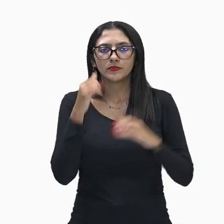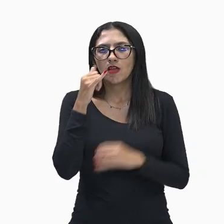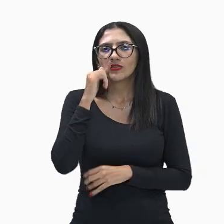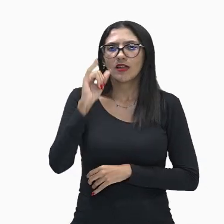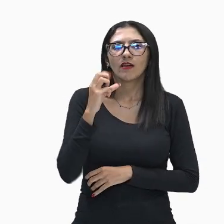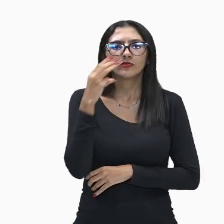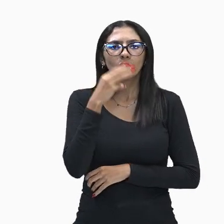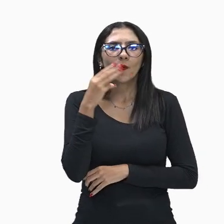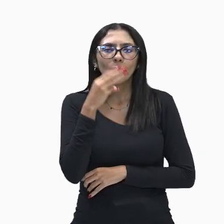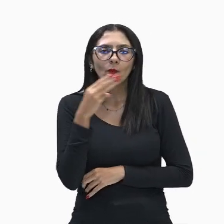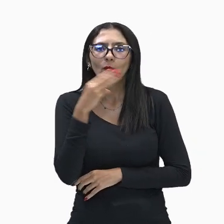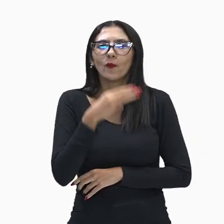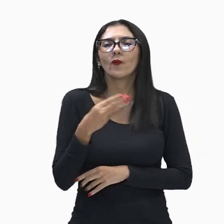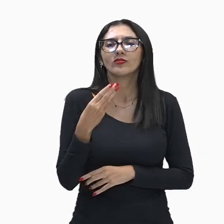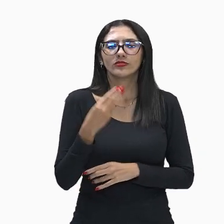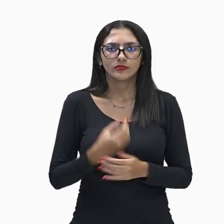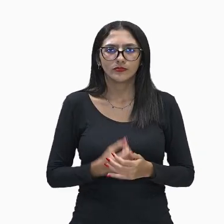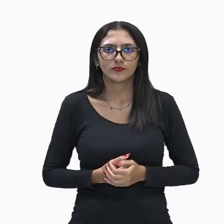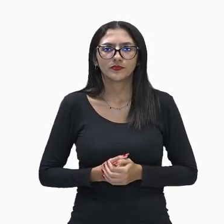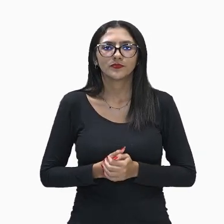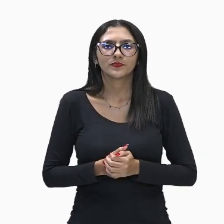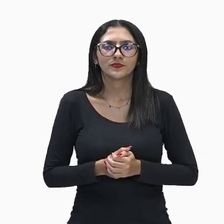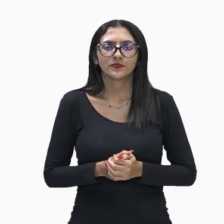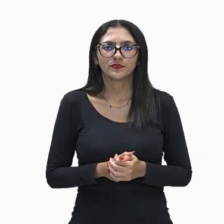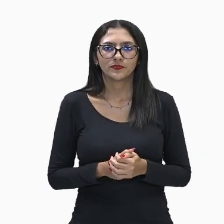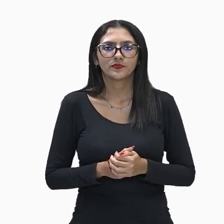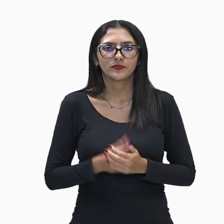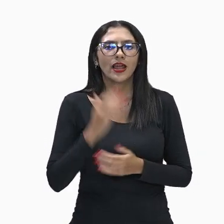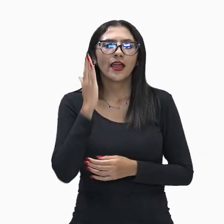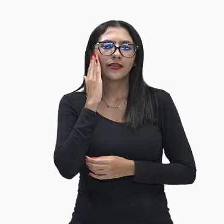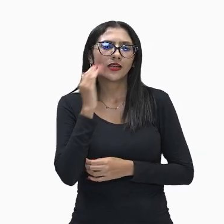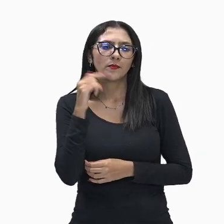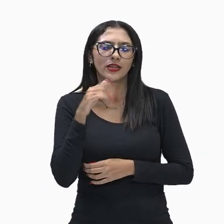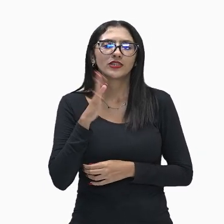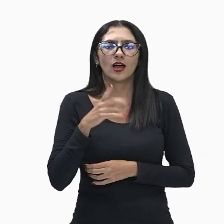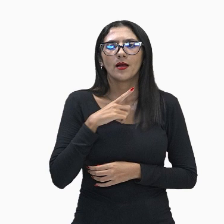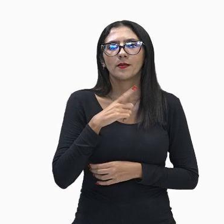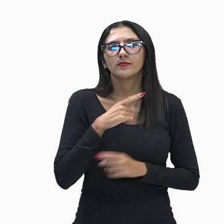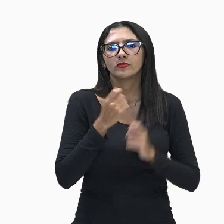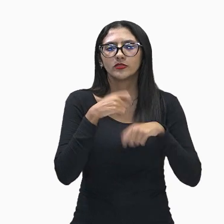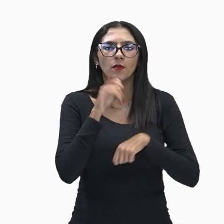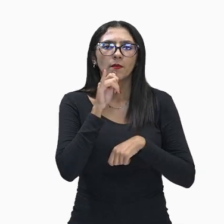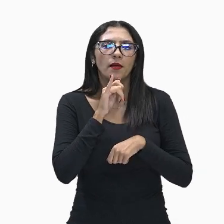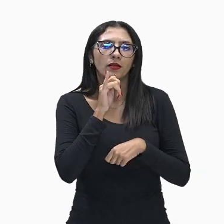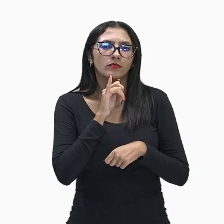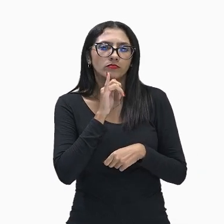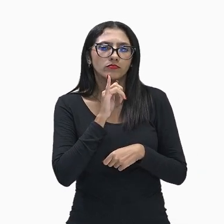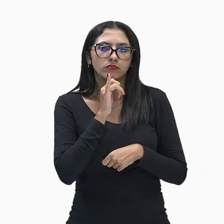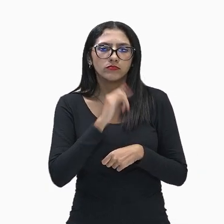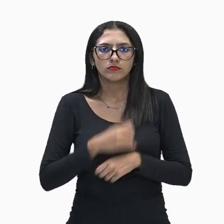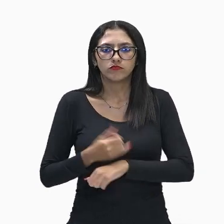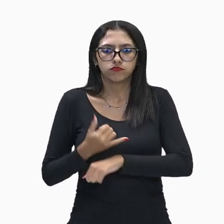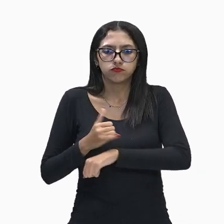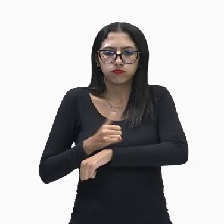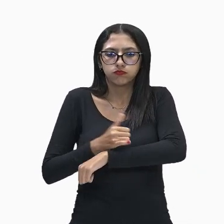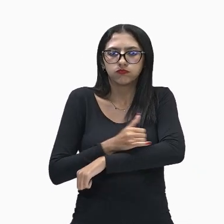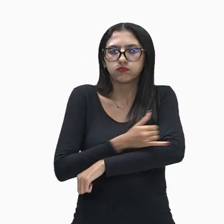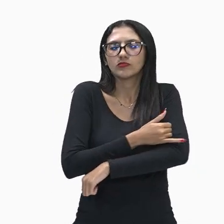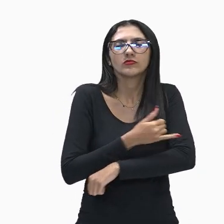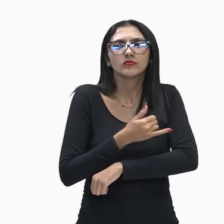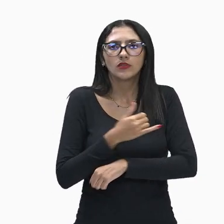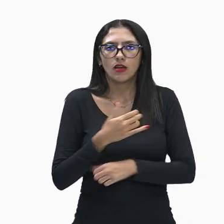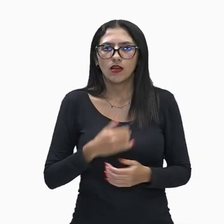doces evitar alimentos gordurosos uma vez que ele já tem uma predisposição para para quem